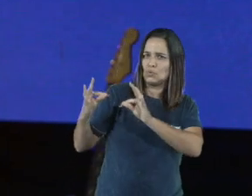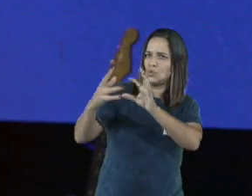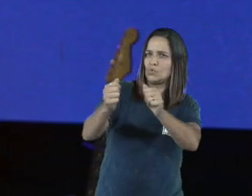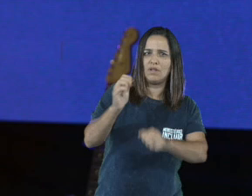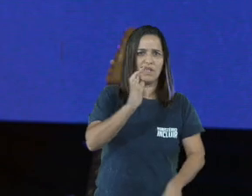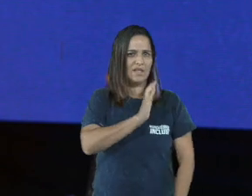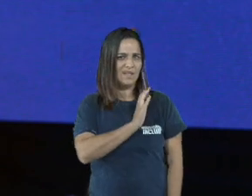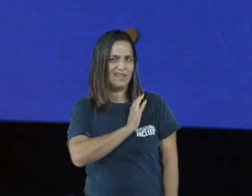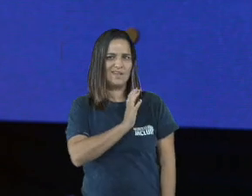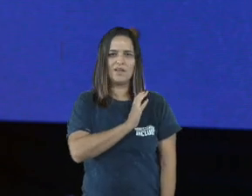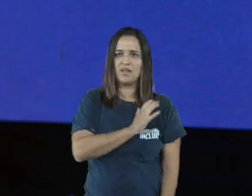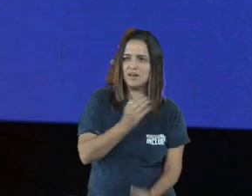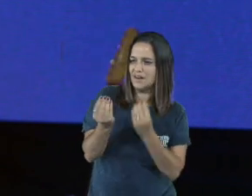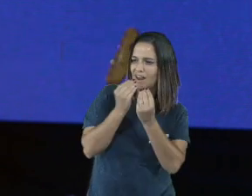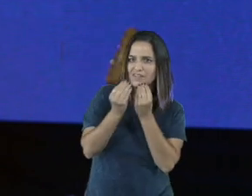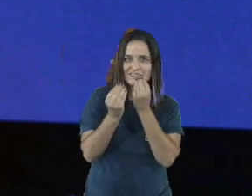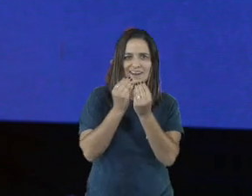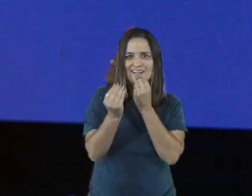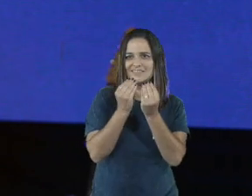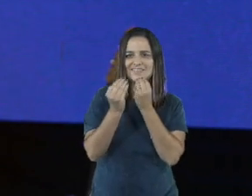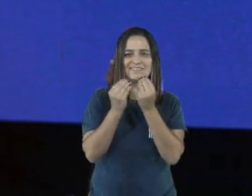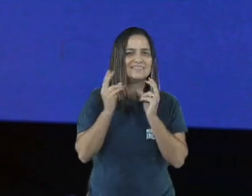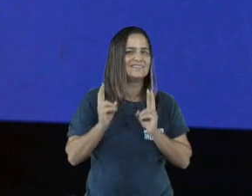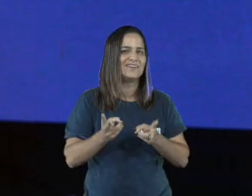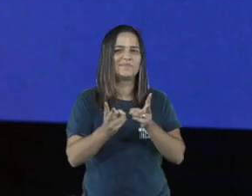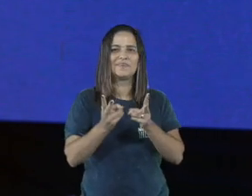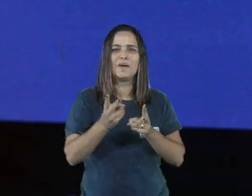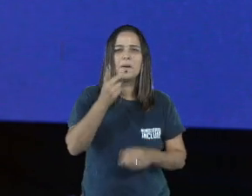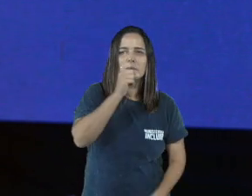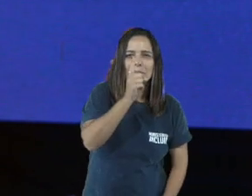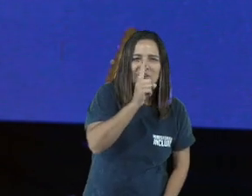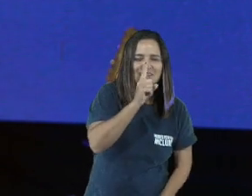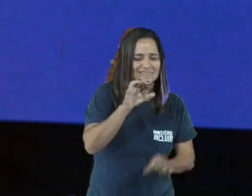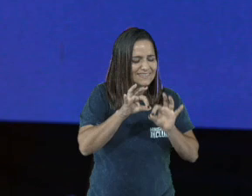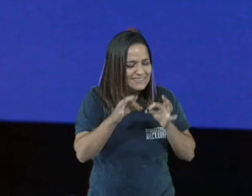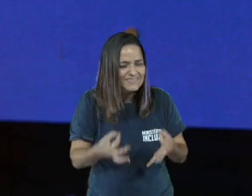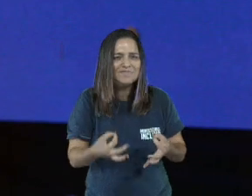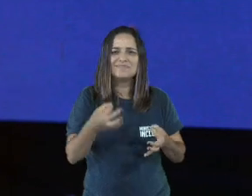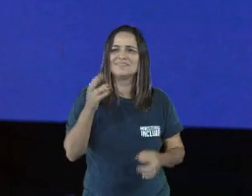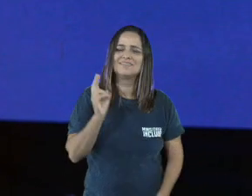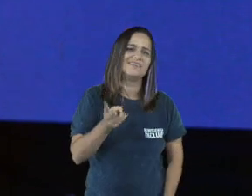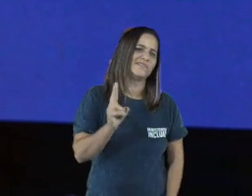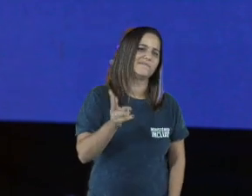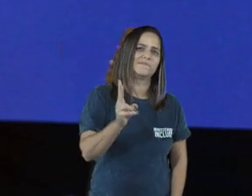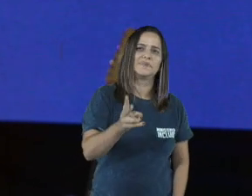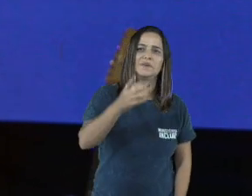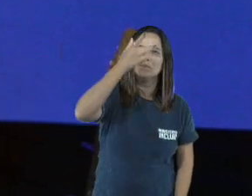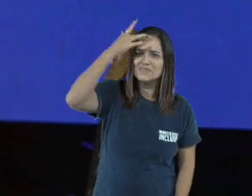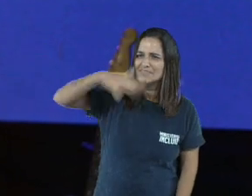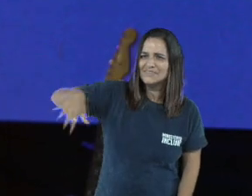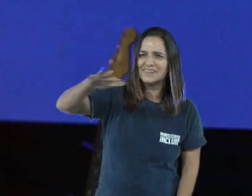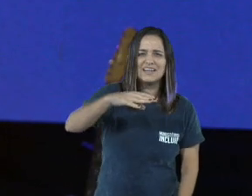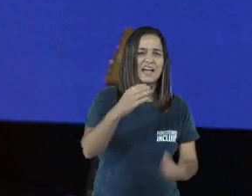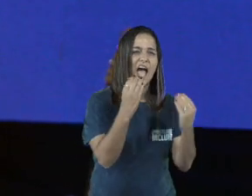semana comendo mesmo sabor você já tá quase vomitando mesmo dela é sim ou não Oi e o pessoal quando X